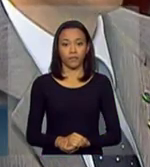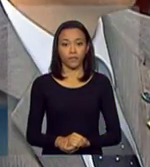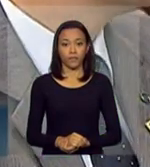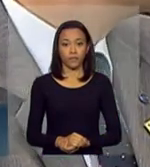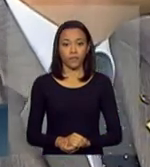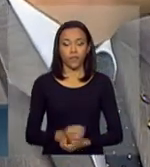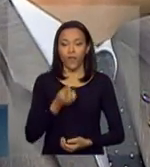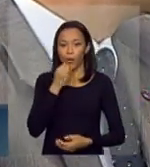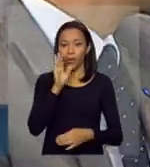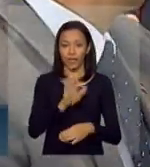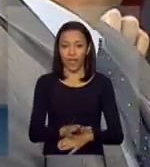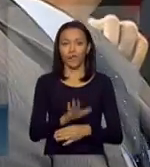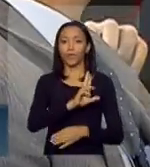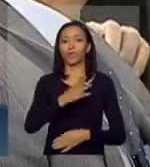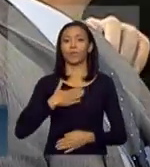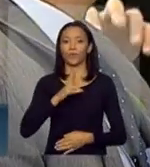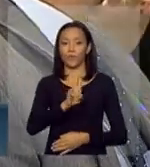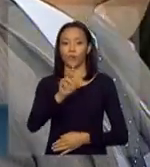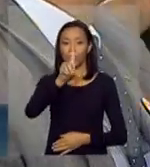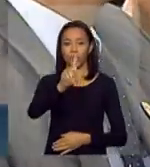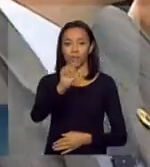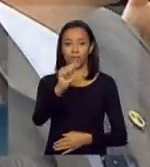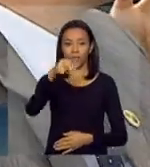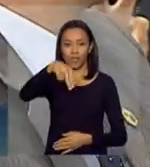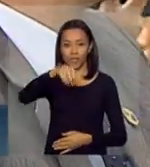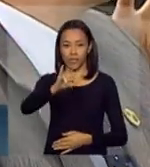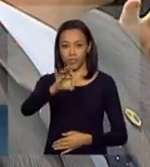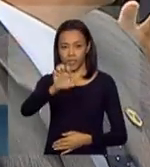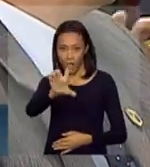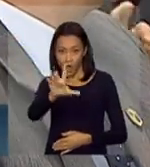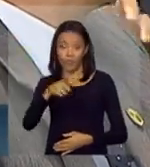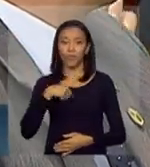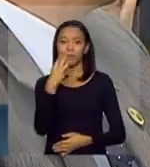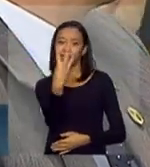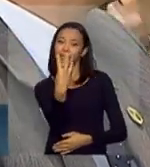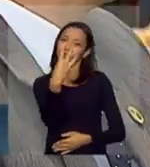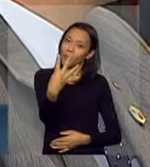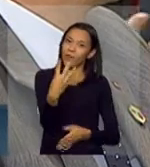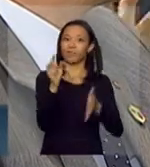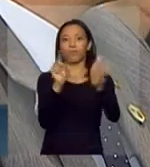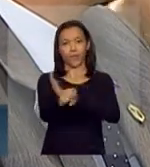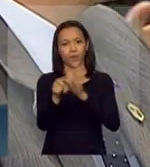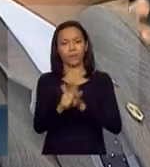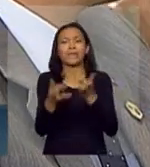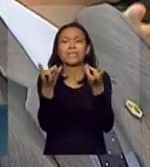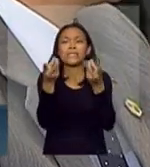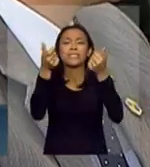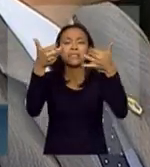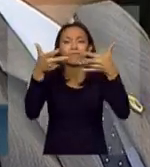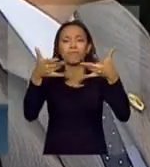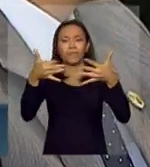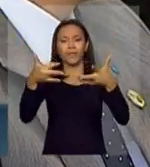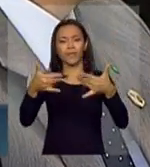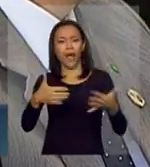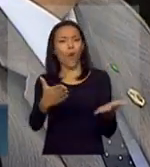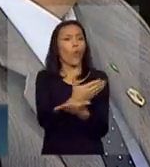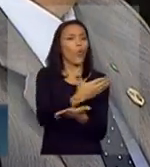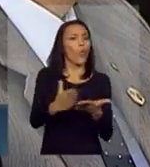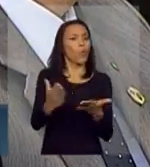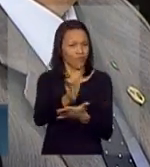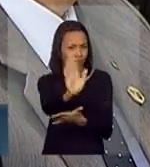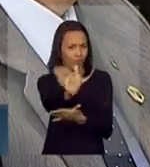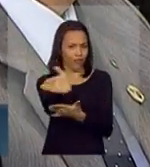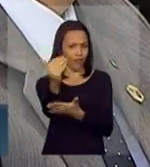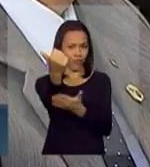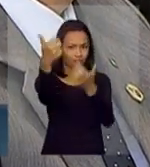Boa tarde, Daniel, do Jornal Valor Econômico. Eu tenho 3 ou 4 perguntas para detalhar um pouco mais algumas explicações já